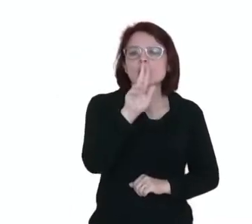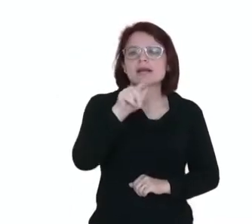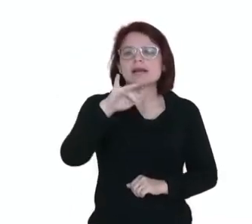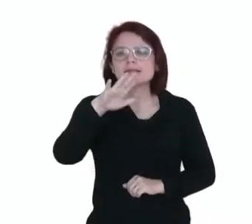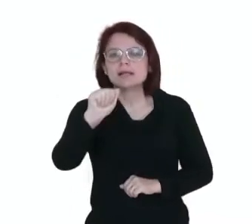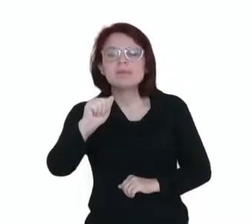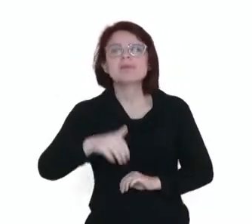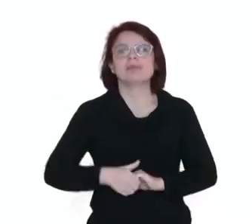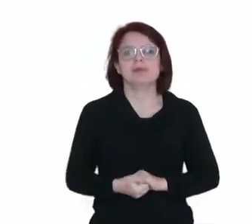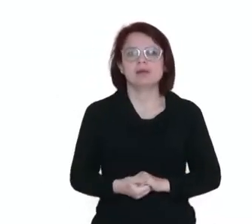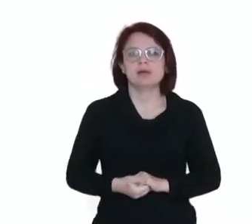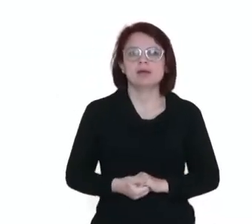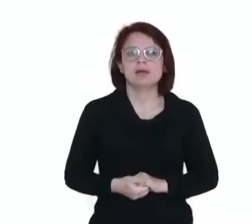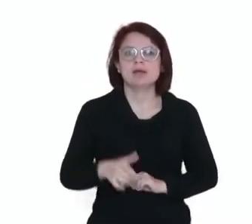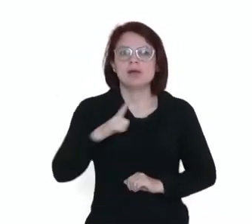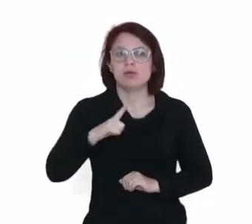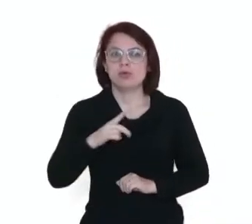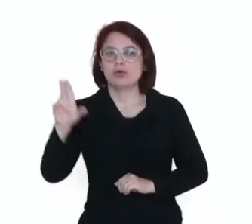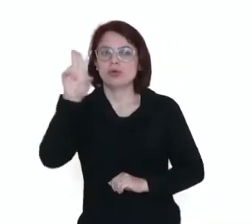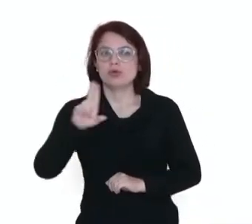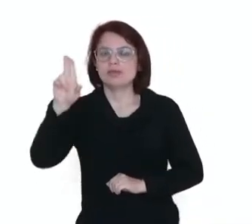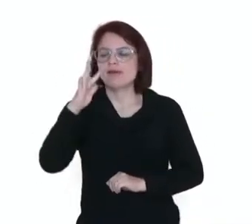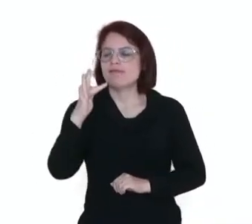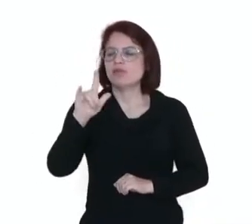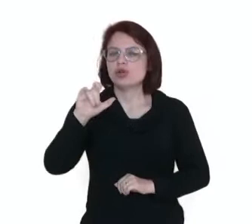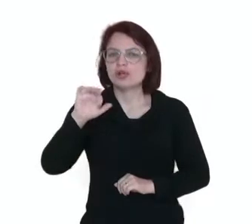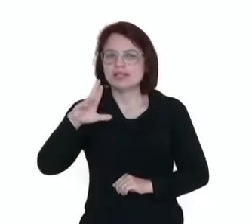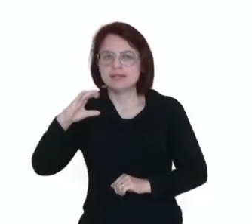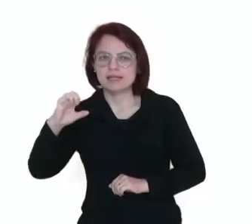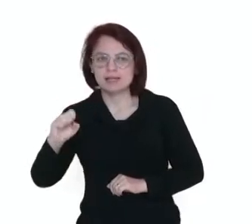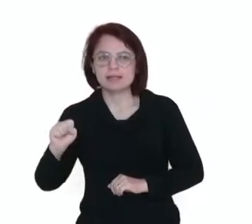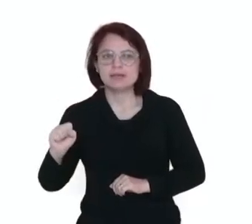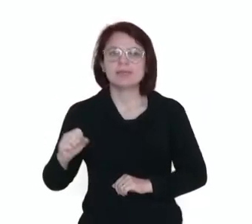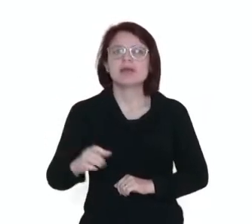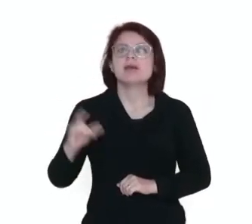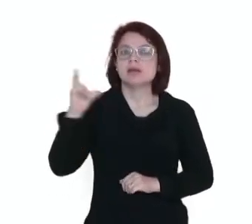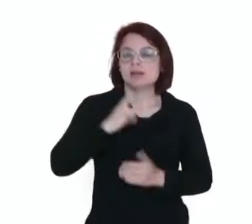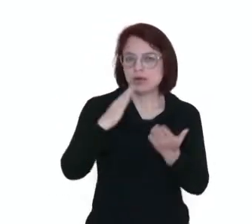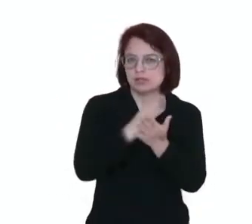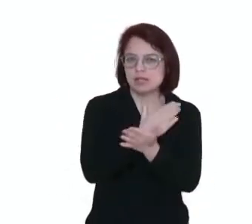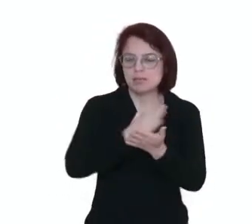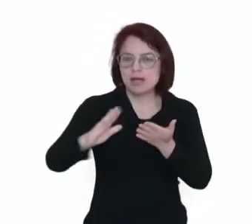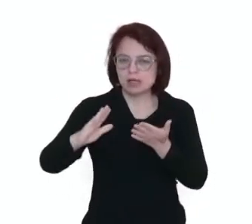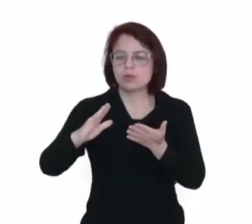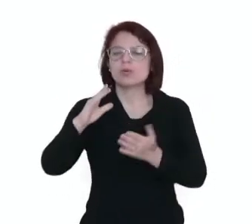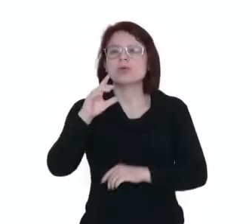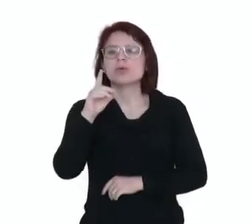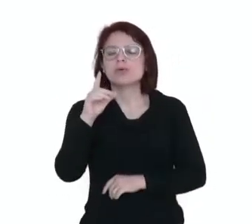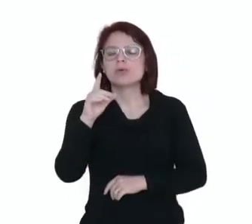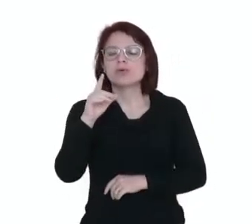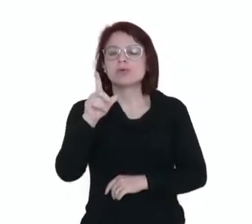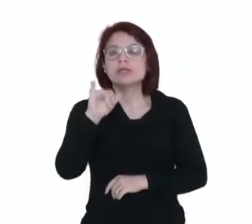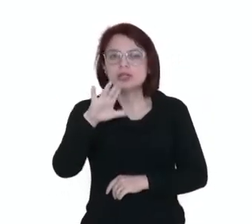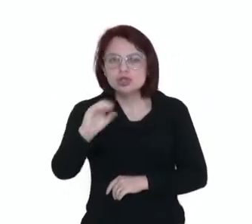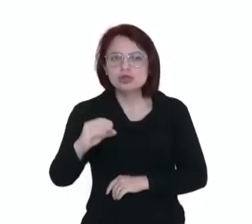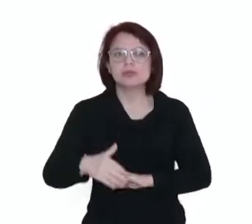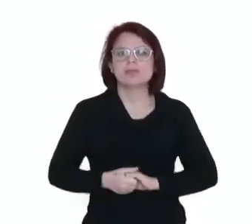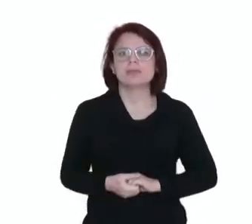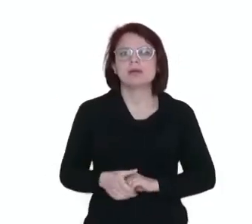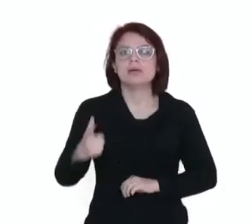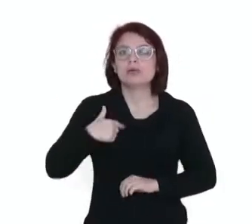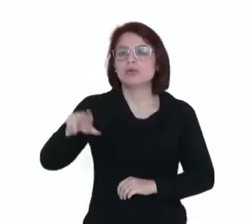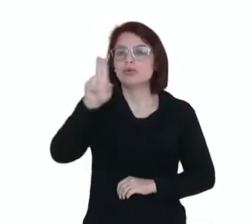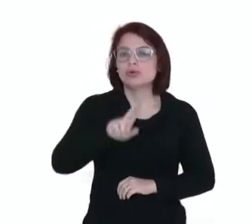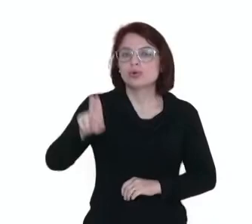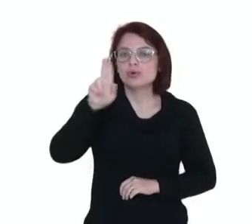uso lâmpadas fluorescentes, separo o lixo seco do úmido, uso energias renováveis